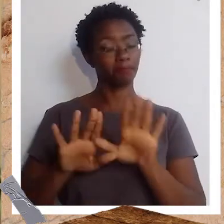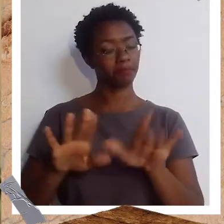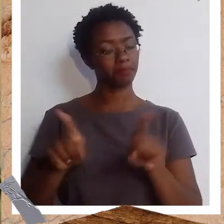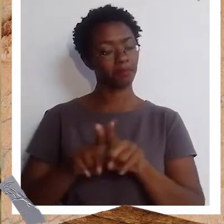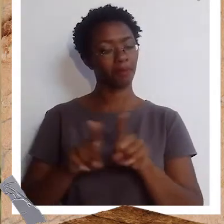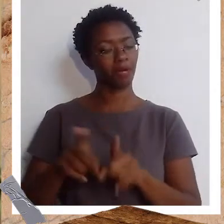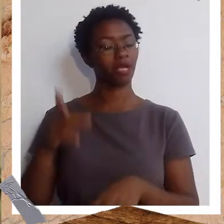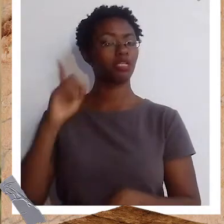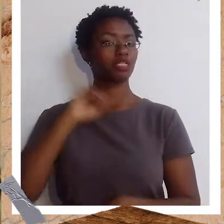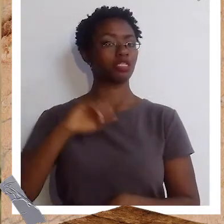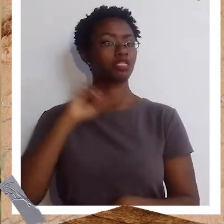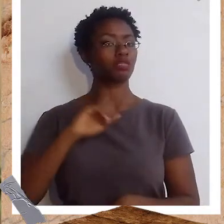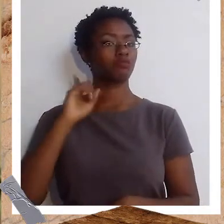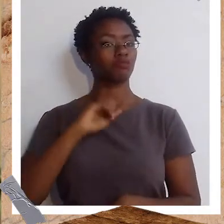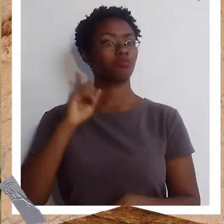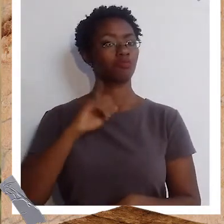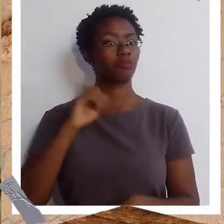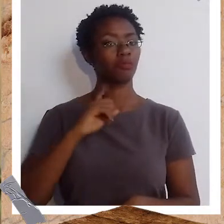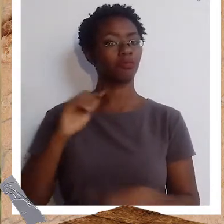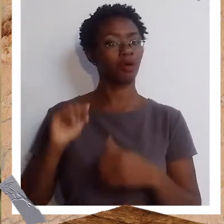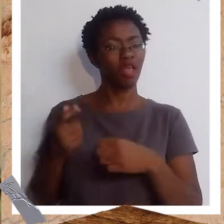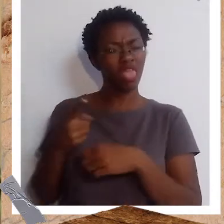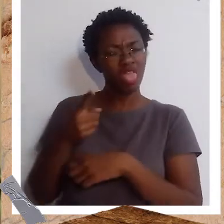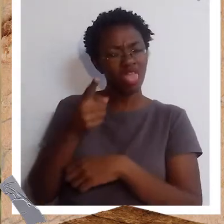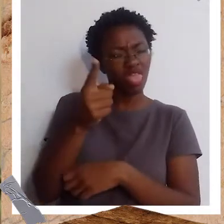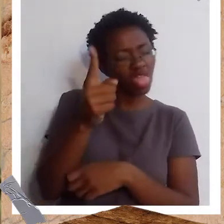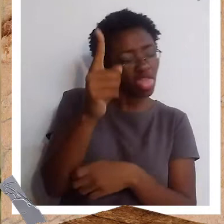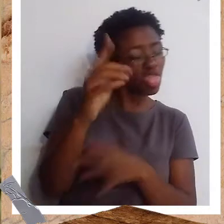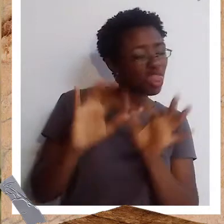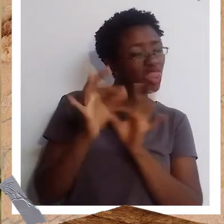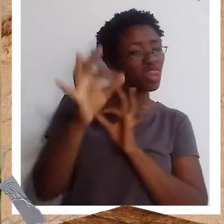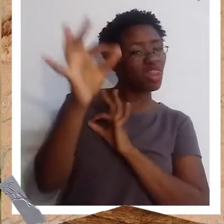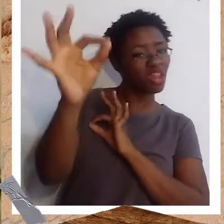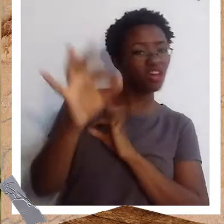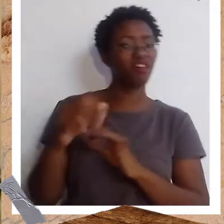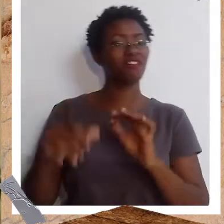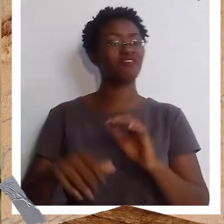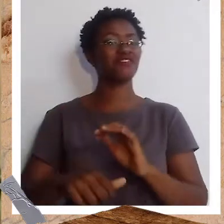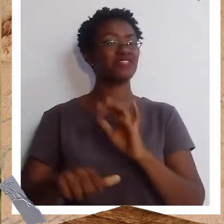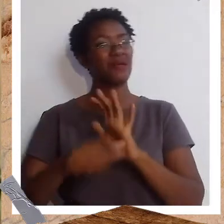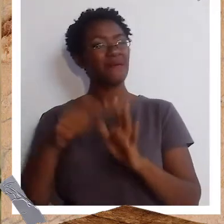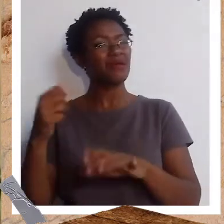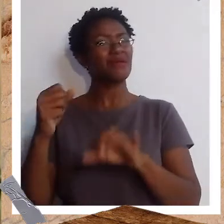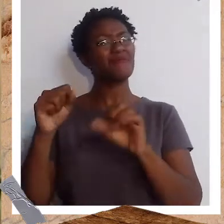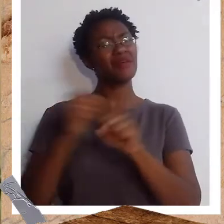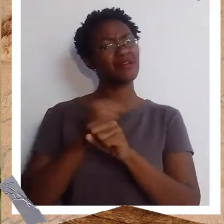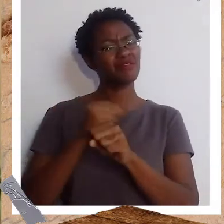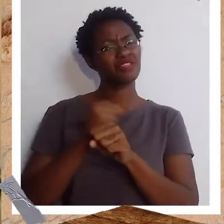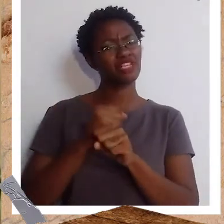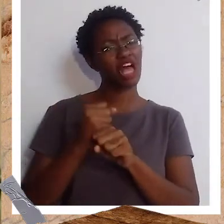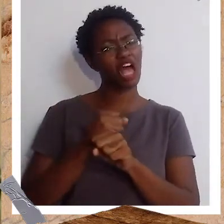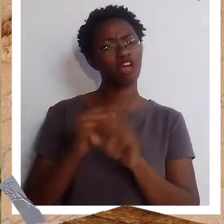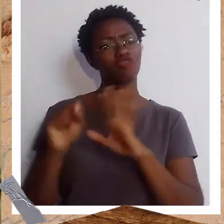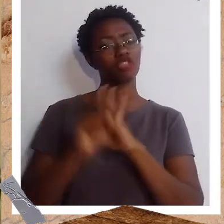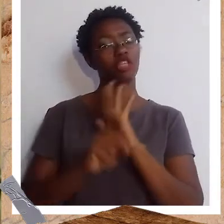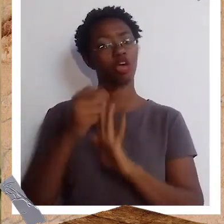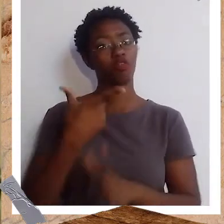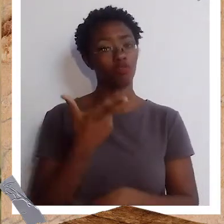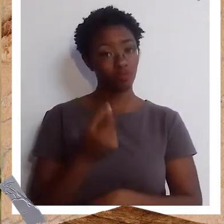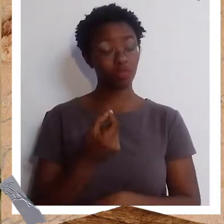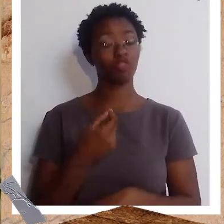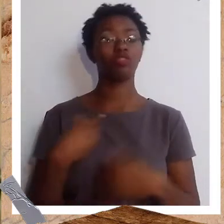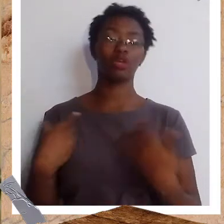interior, do interior das Minas Gerais nas primeiras décadas do Brasil do século XX, e que é um dos